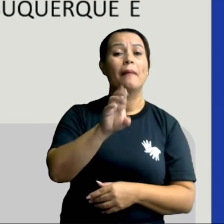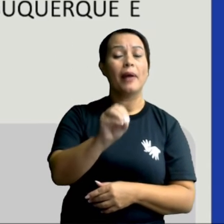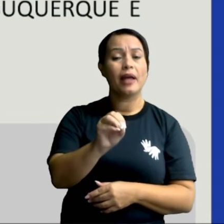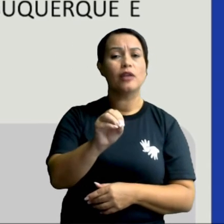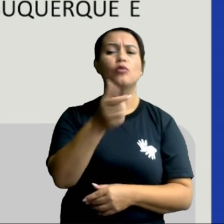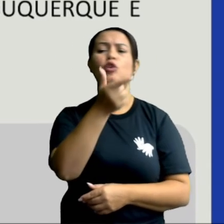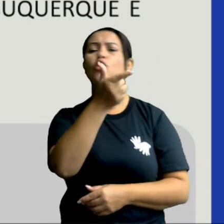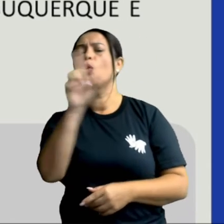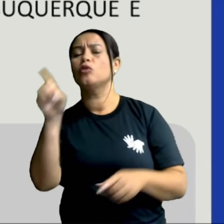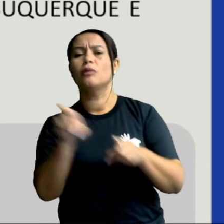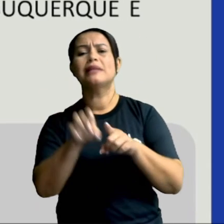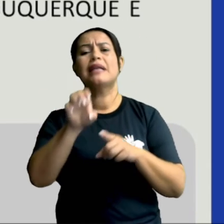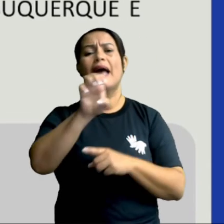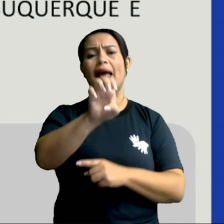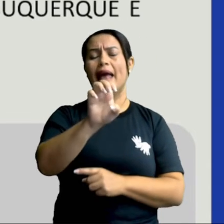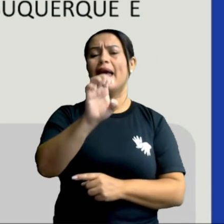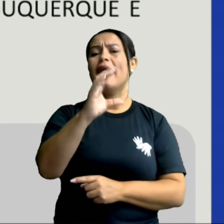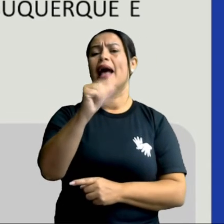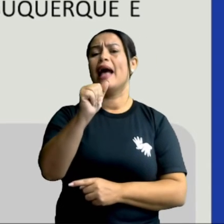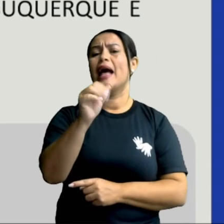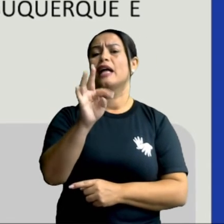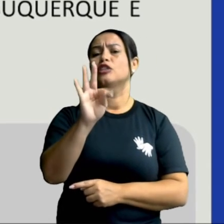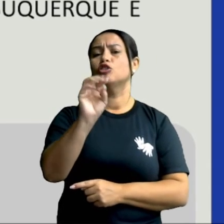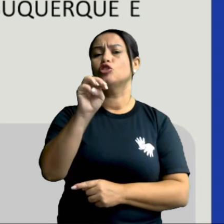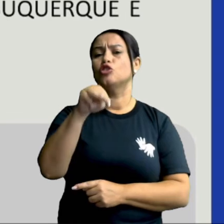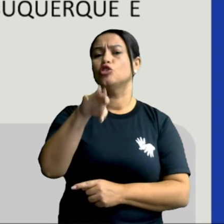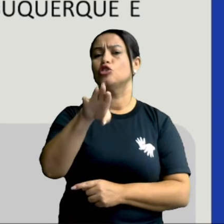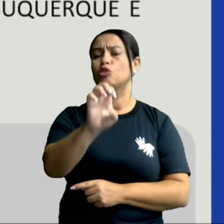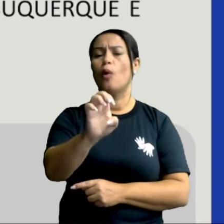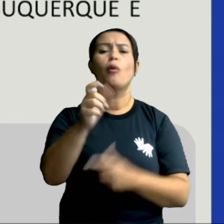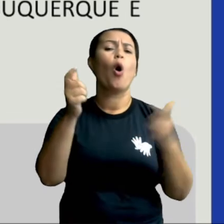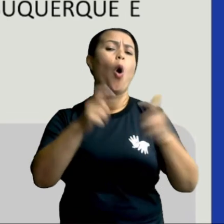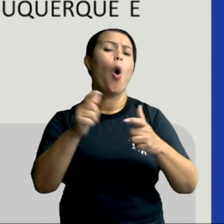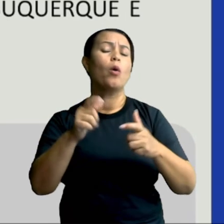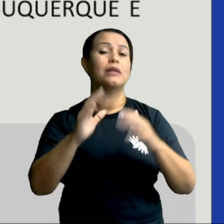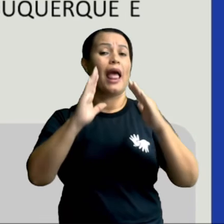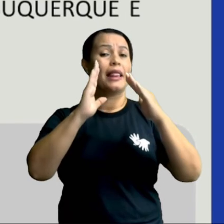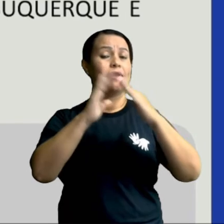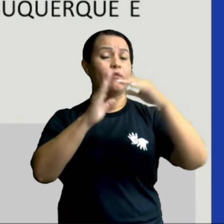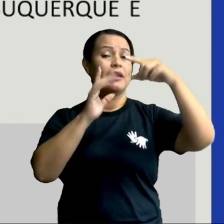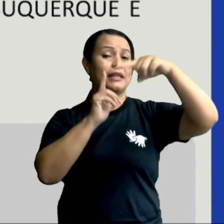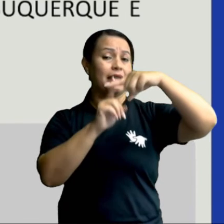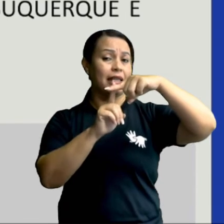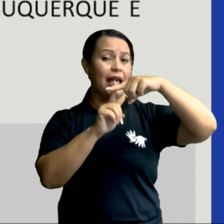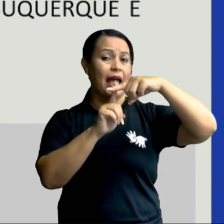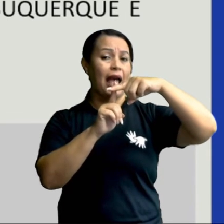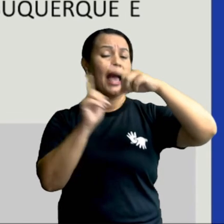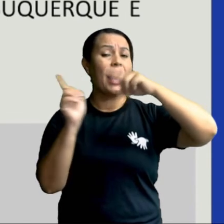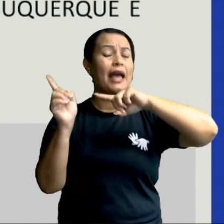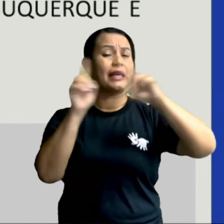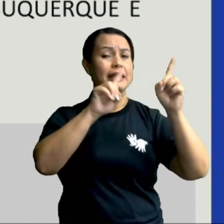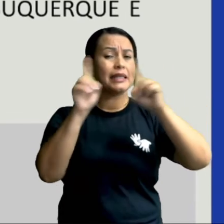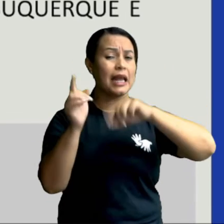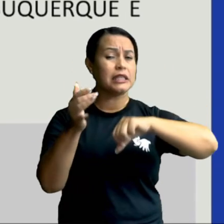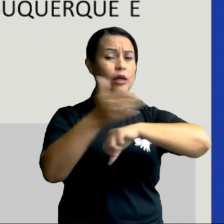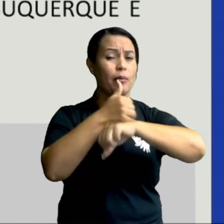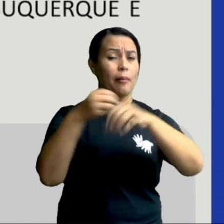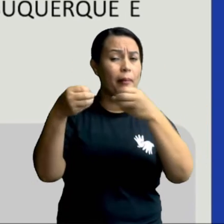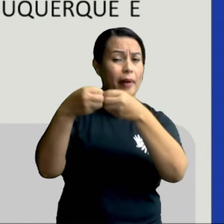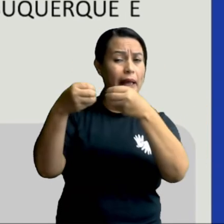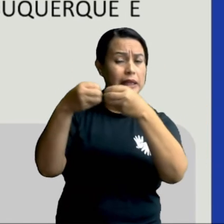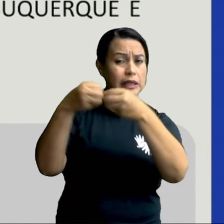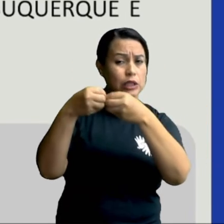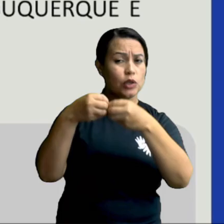essa hecatombe, ela ocorreu em frente à Igreja do Rosário, né? Eu trouxe uma foto aí da Igreja do